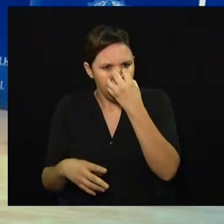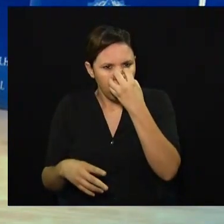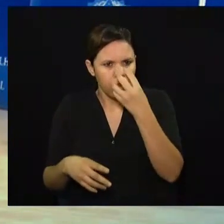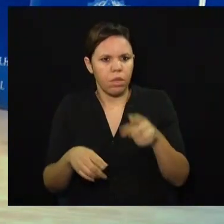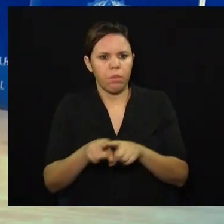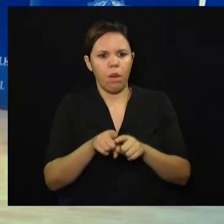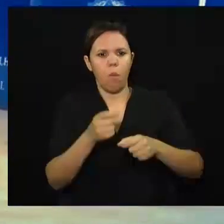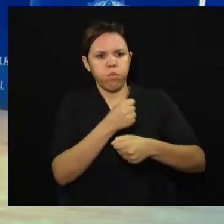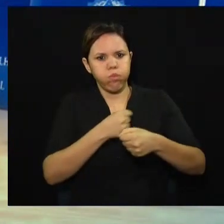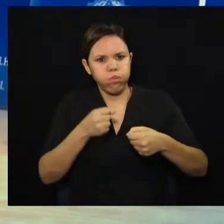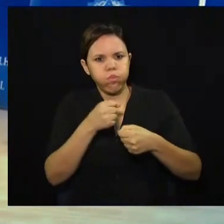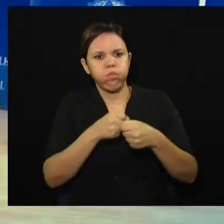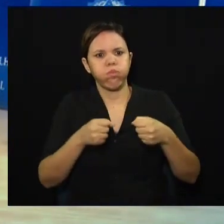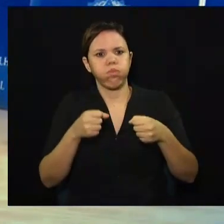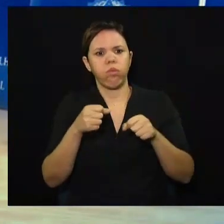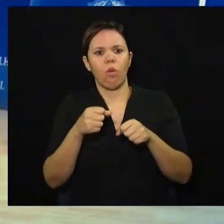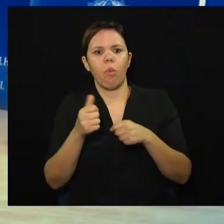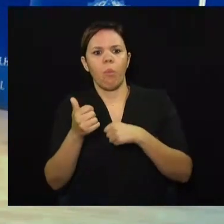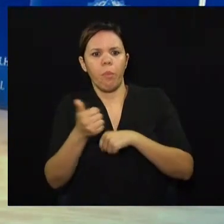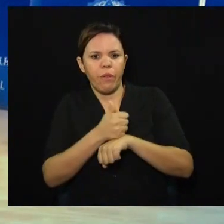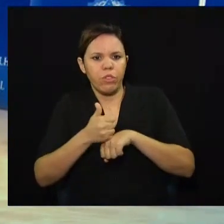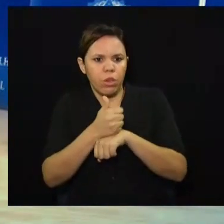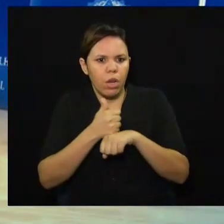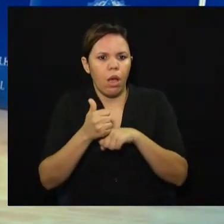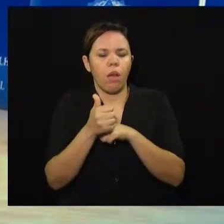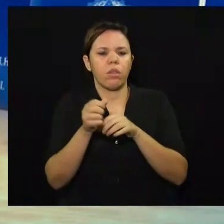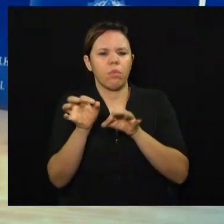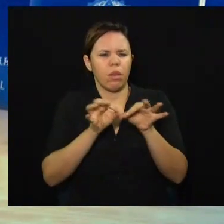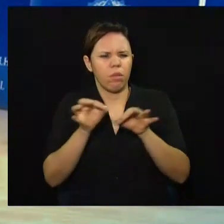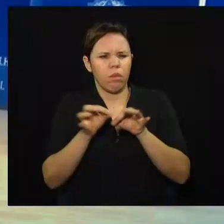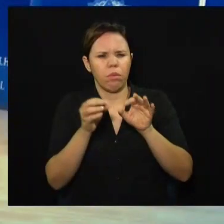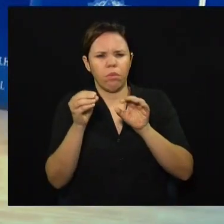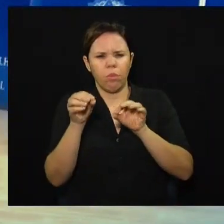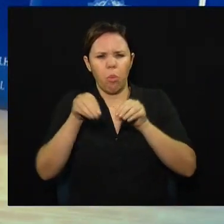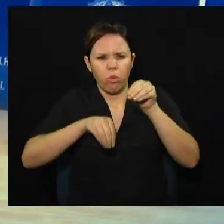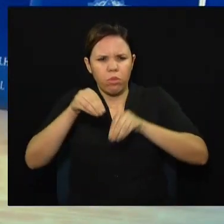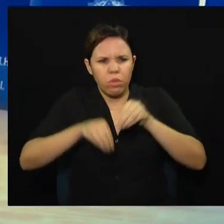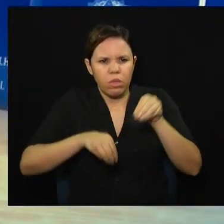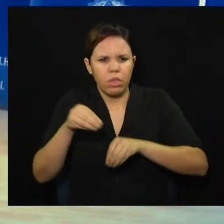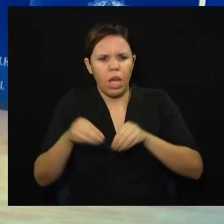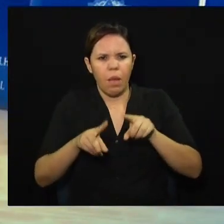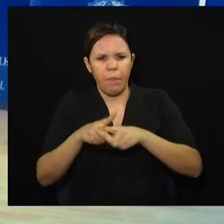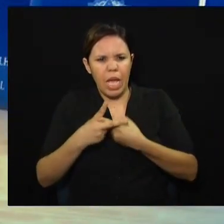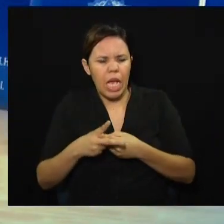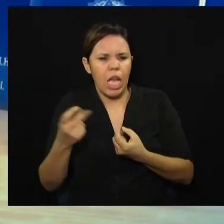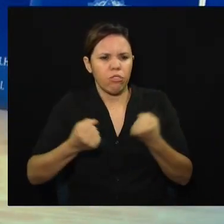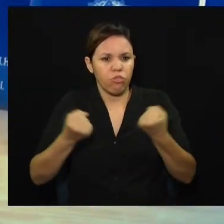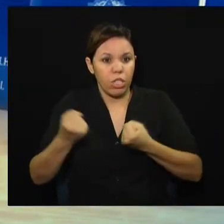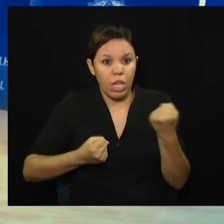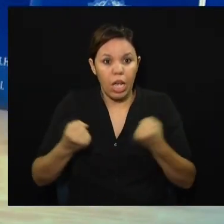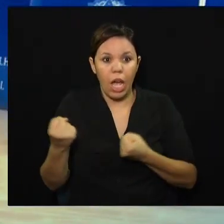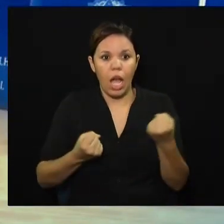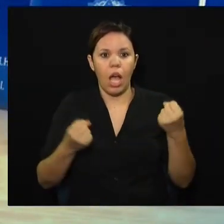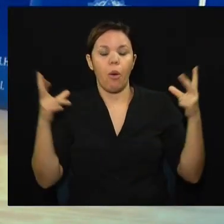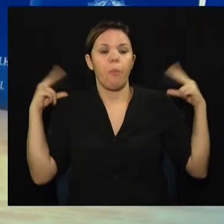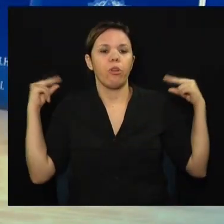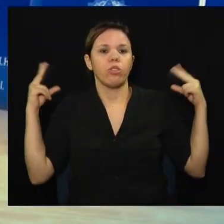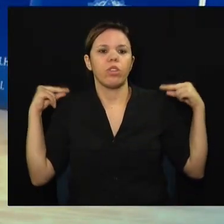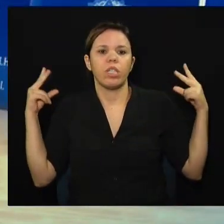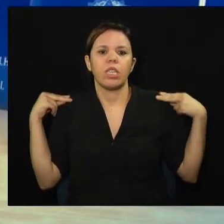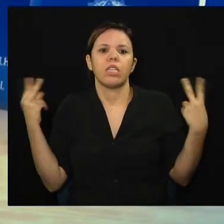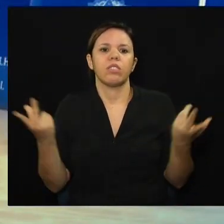instalador de vidro automotivo mecânico de automóvel o motorista de caminhão operador de caixa